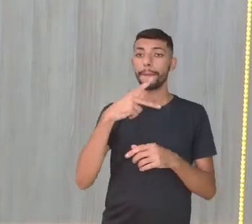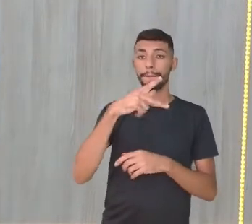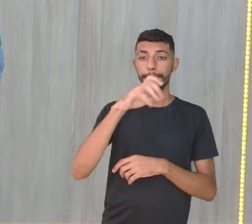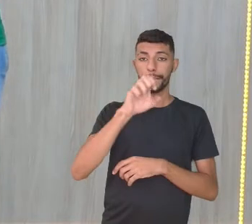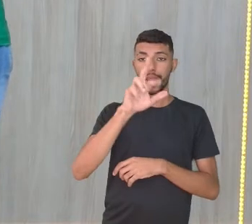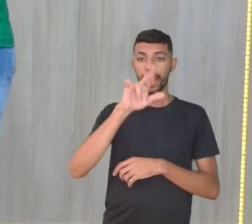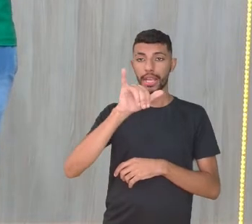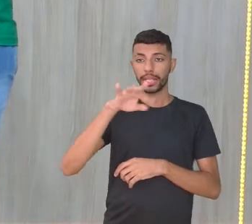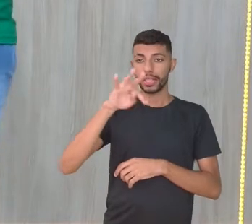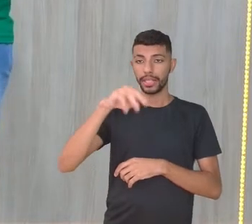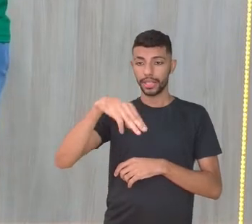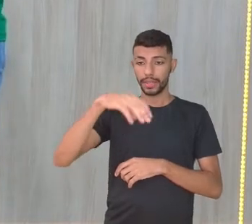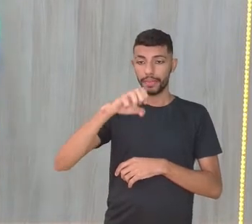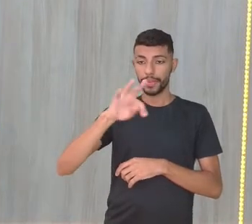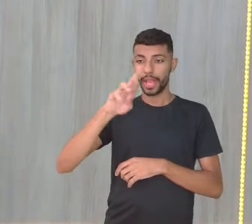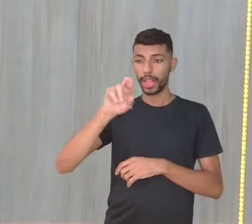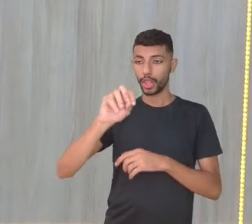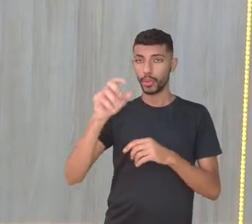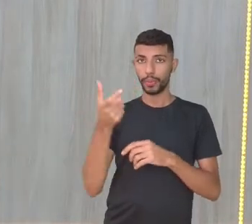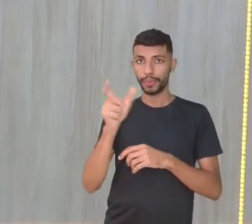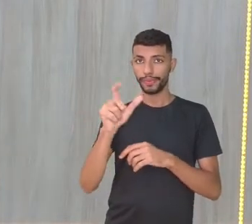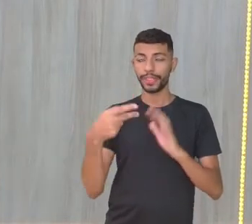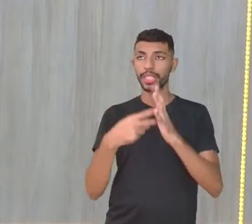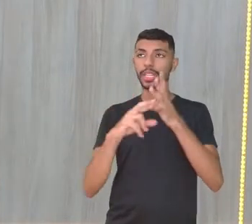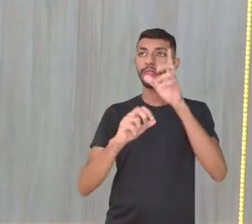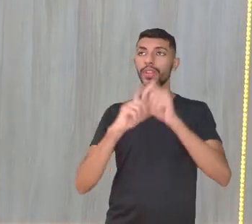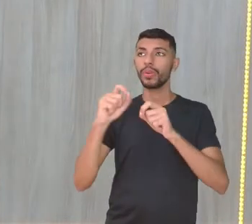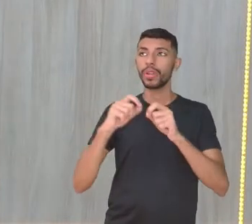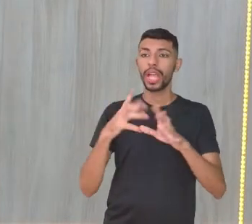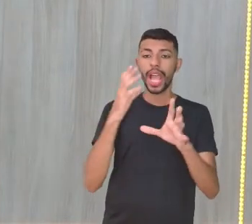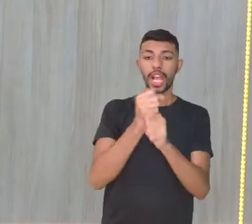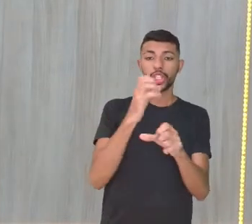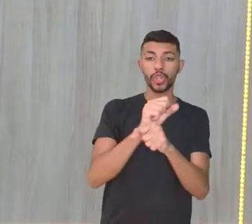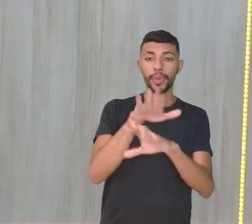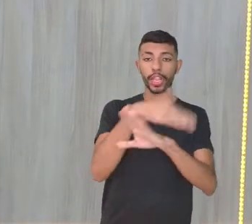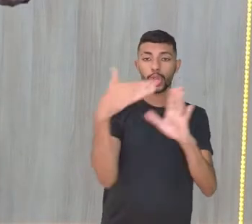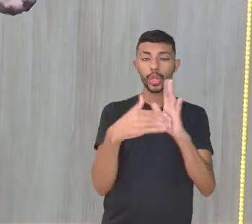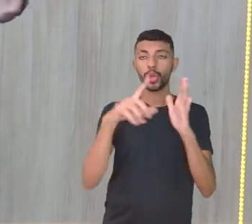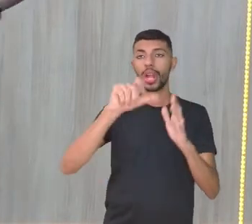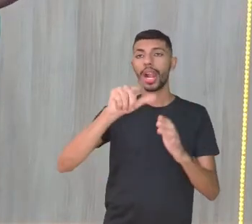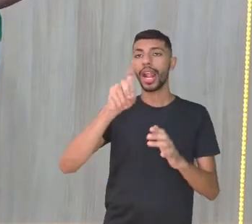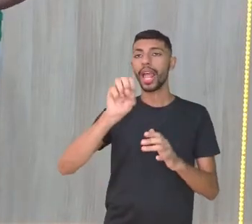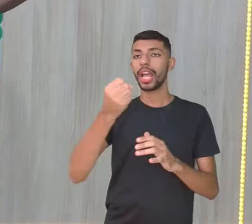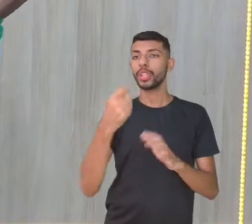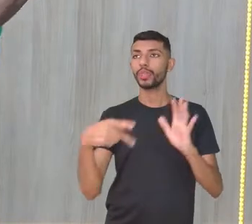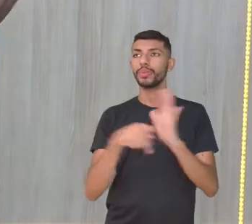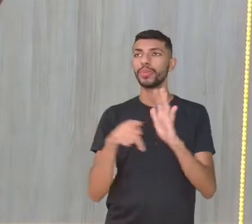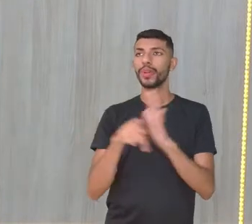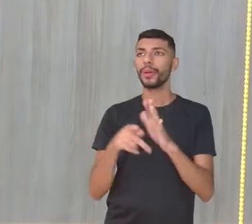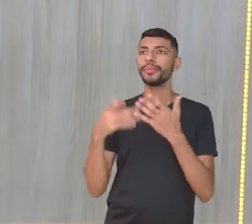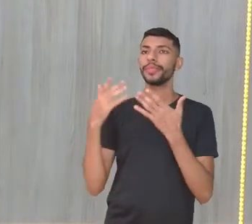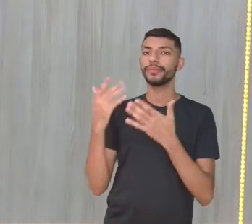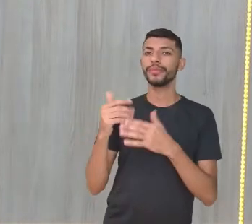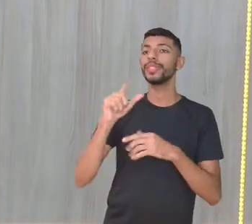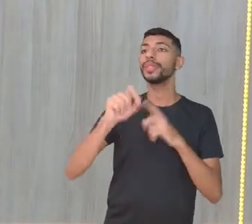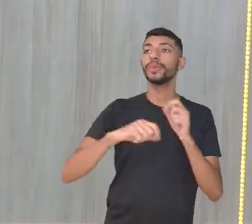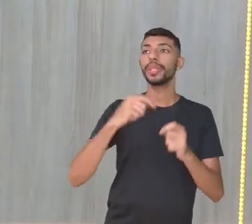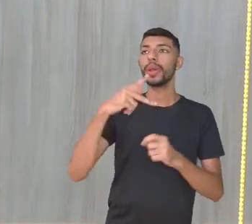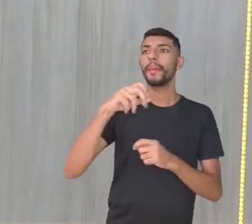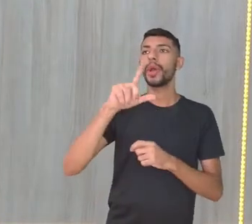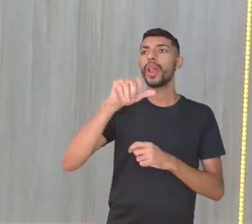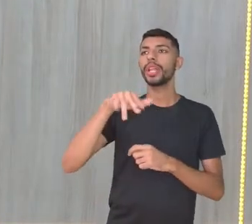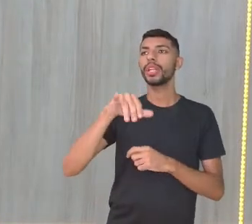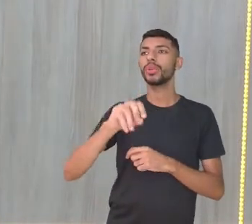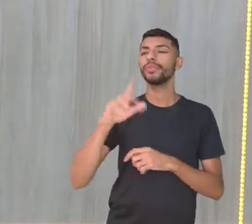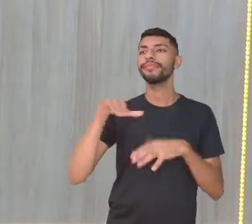do polígono. Quando você soma todos os lados do polígono, você encontra o perímetro, tá? Então, basta somar aqui, ó, todos os